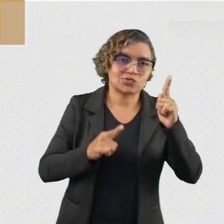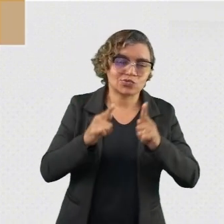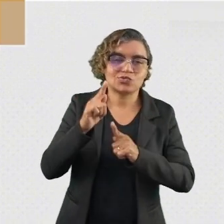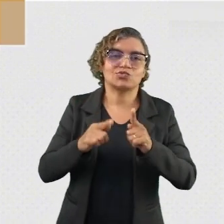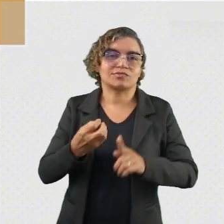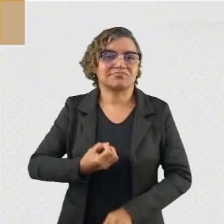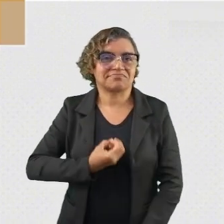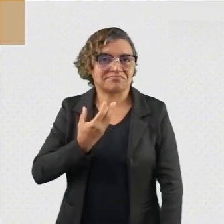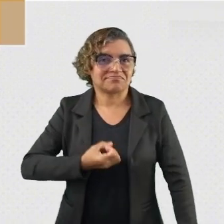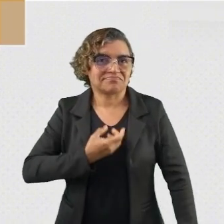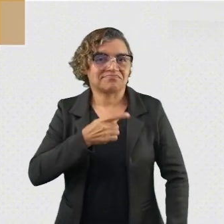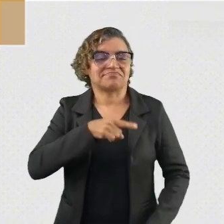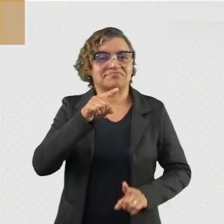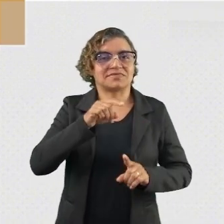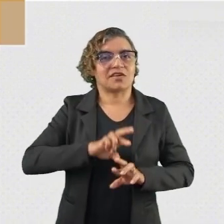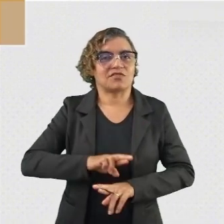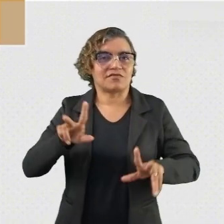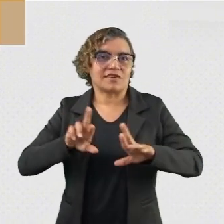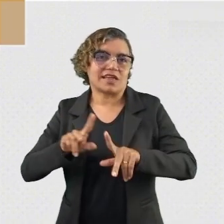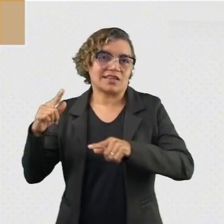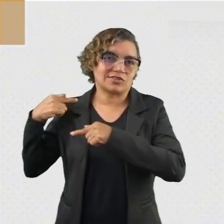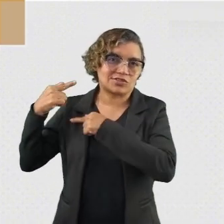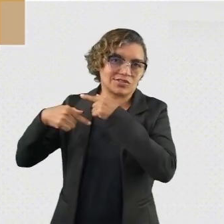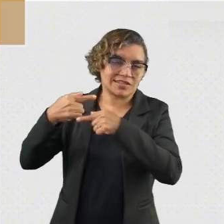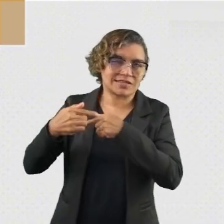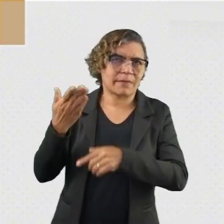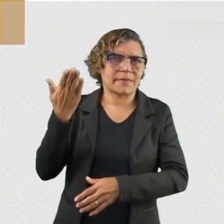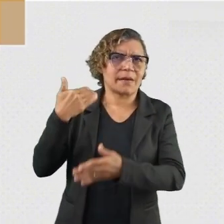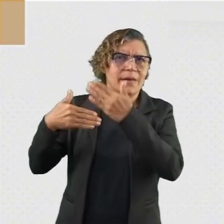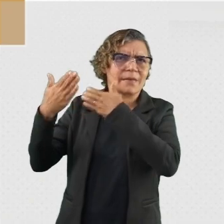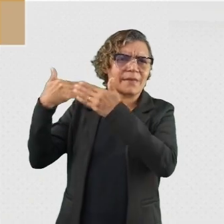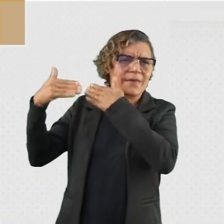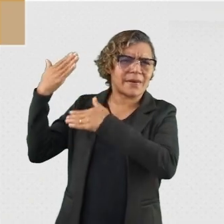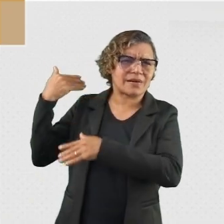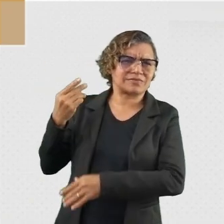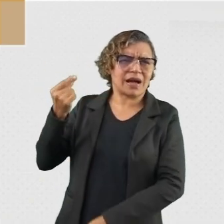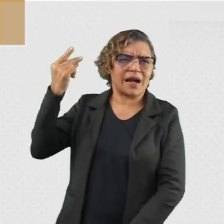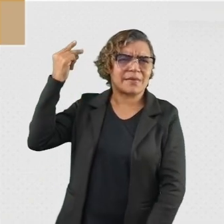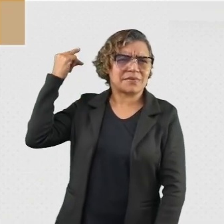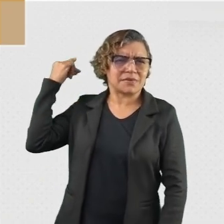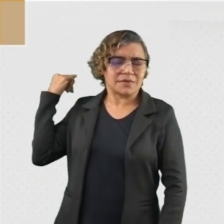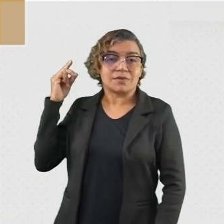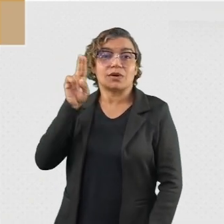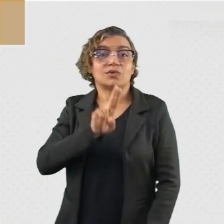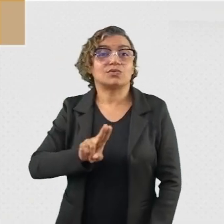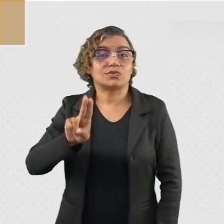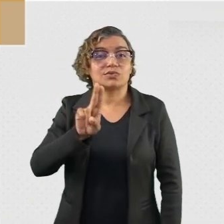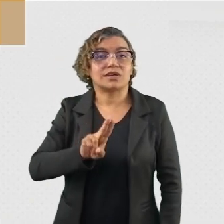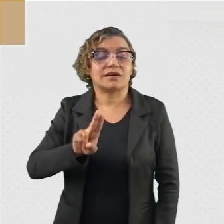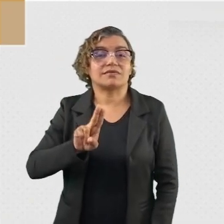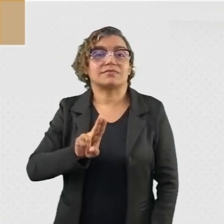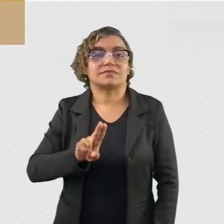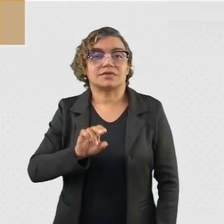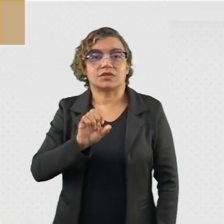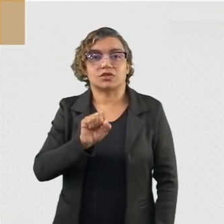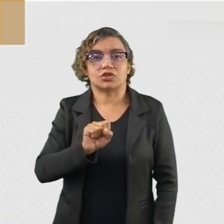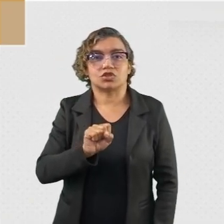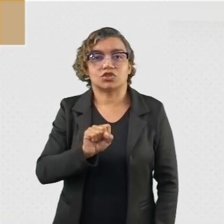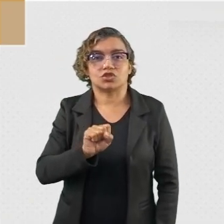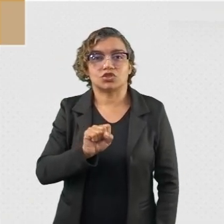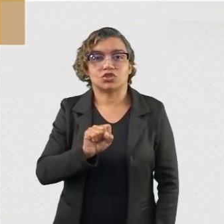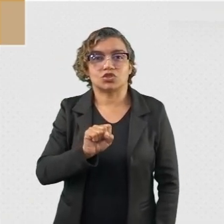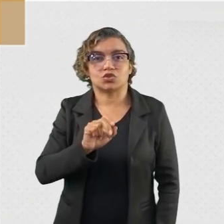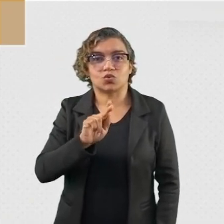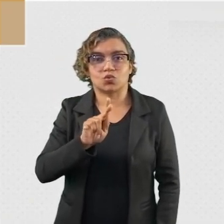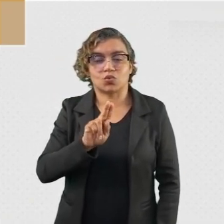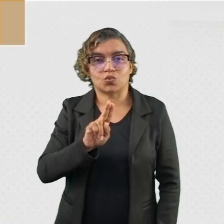que são usadas por diferentes gerações. Há muito tempo atrás, por exemplo, se falava supimpa, para falar